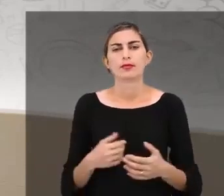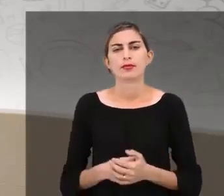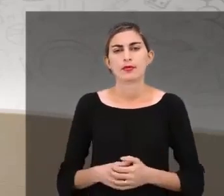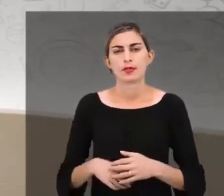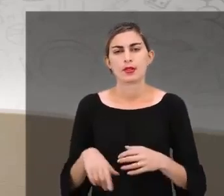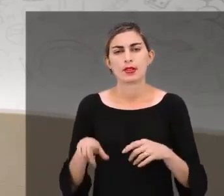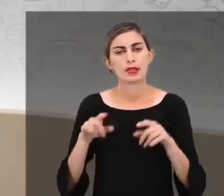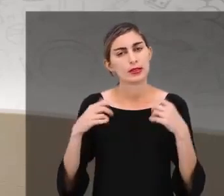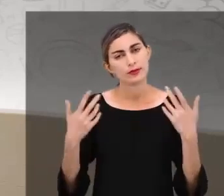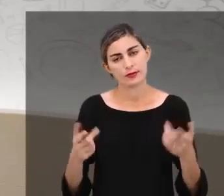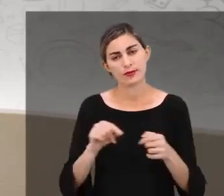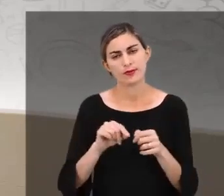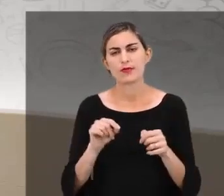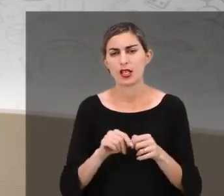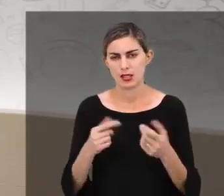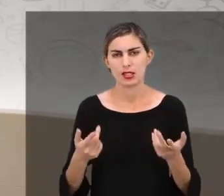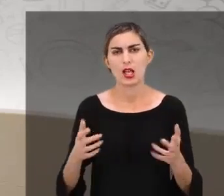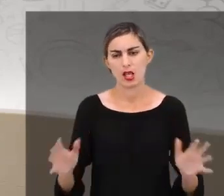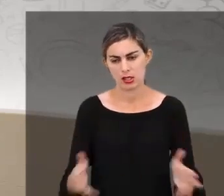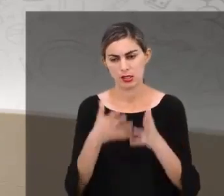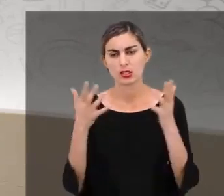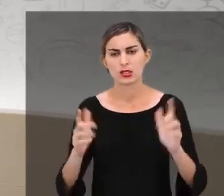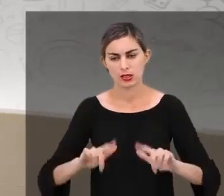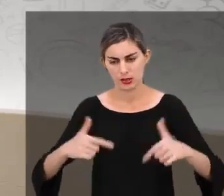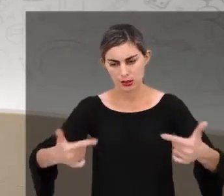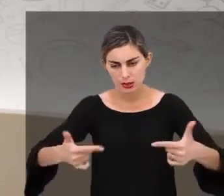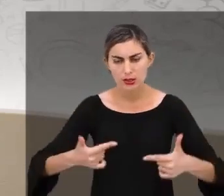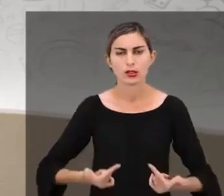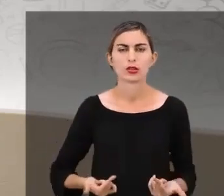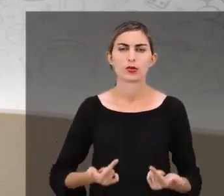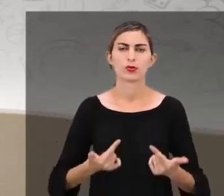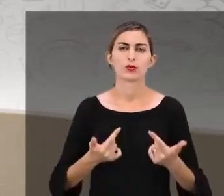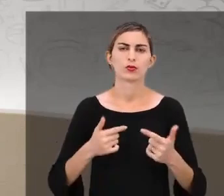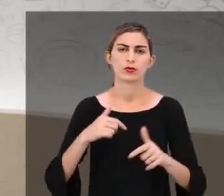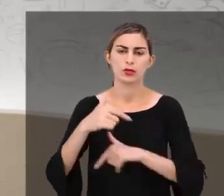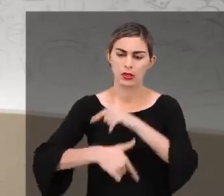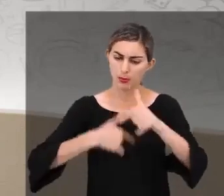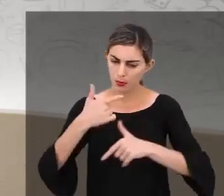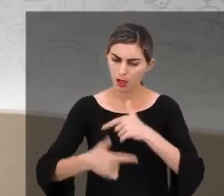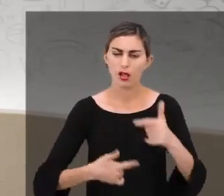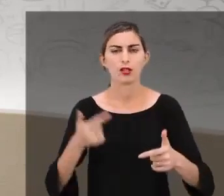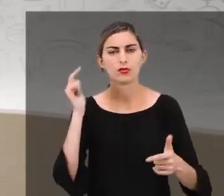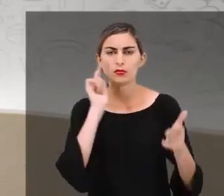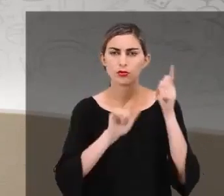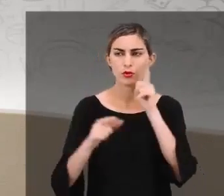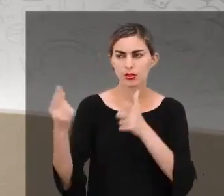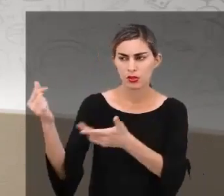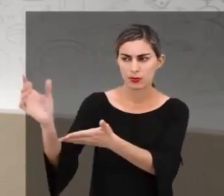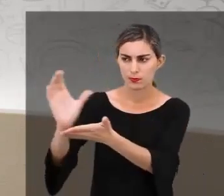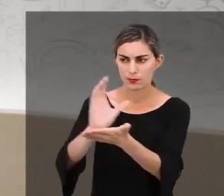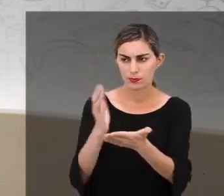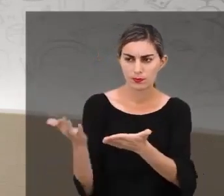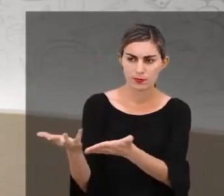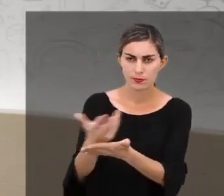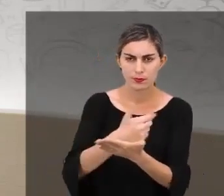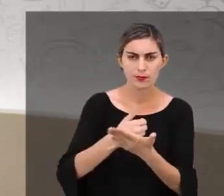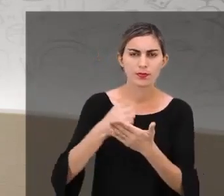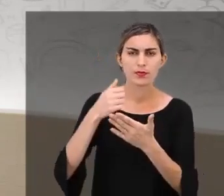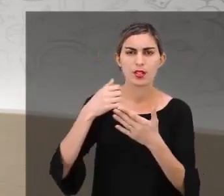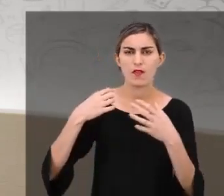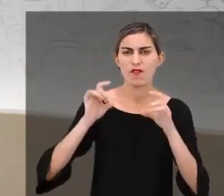exemplo, e fazer mesmo ações, atividades que se consigam angariar recursos, como os